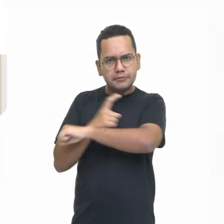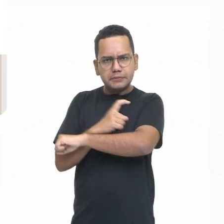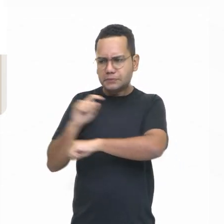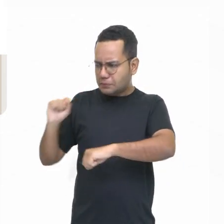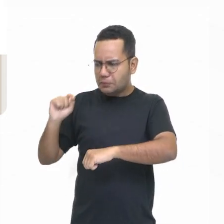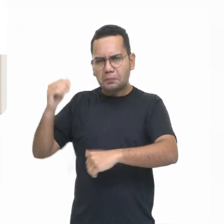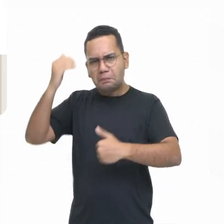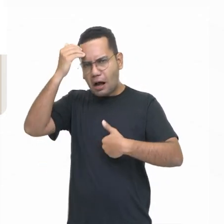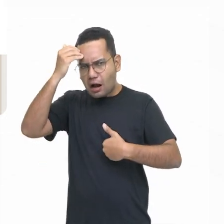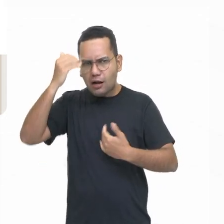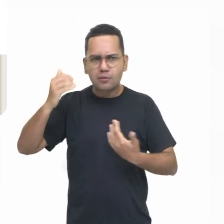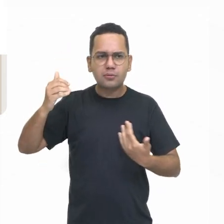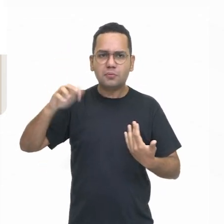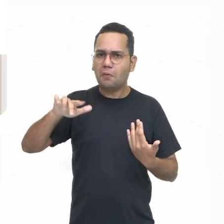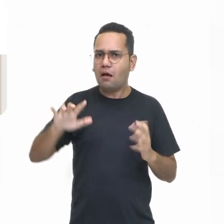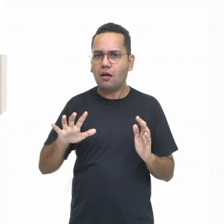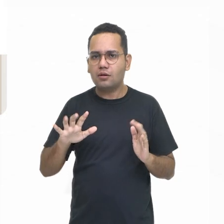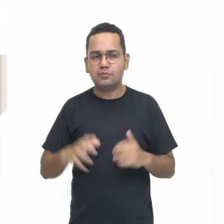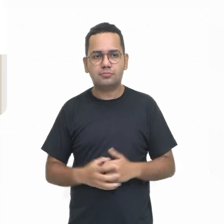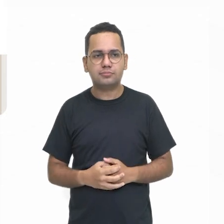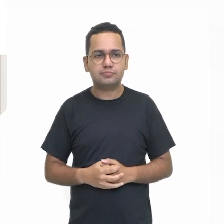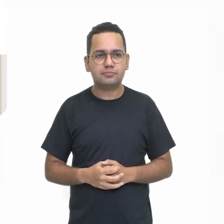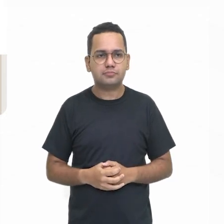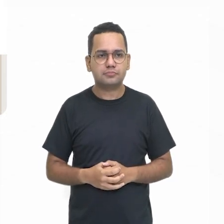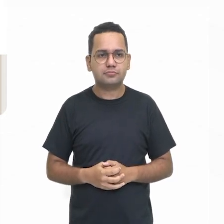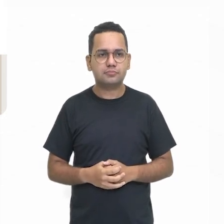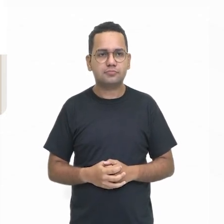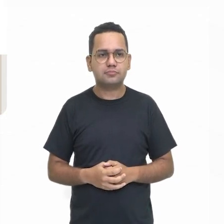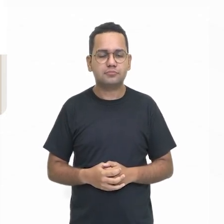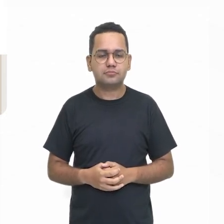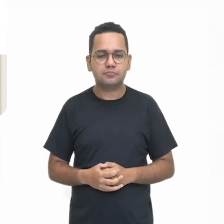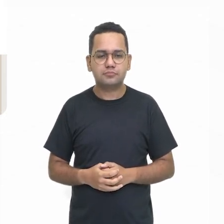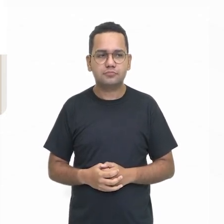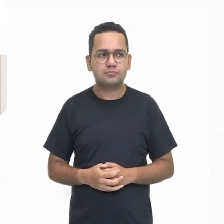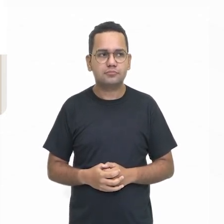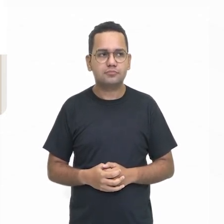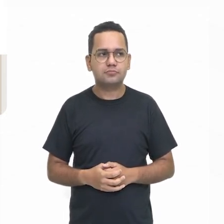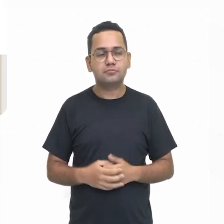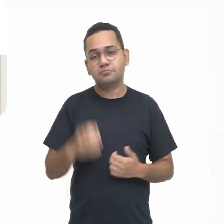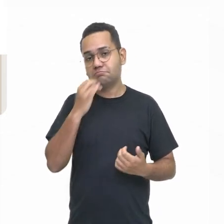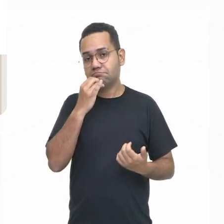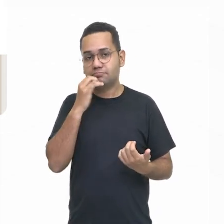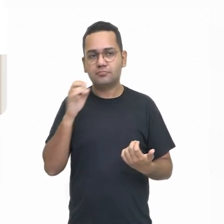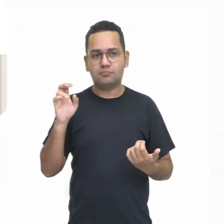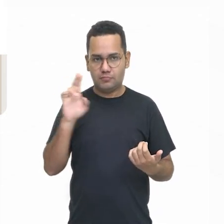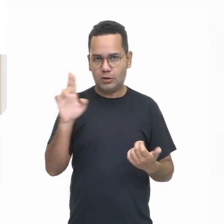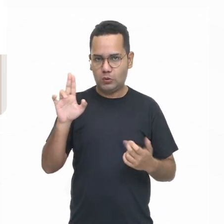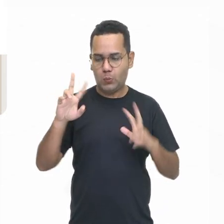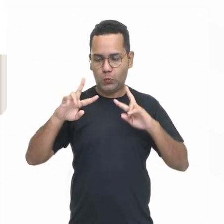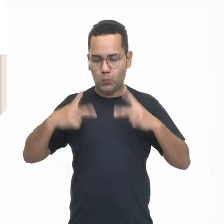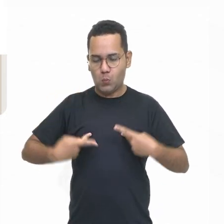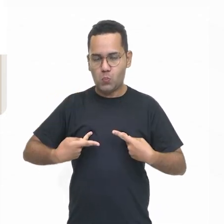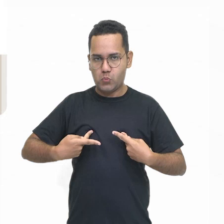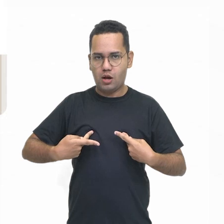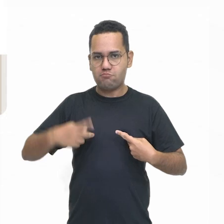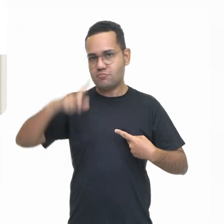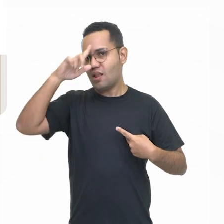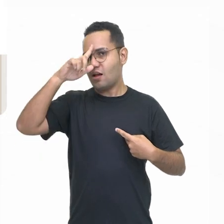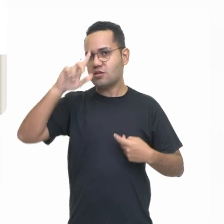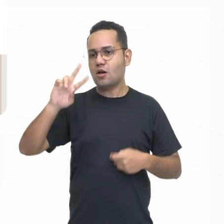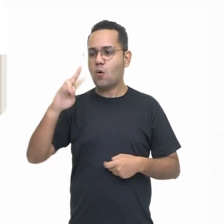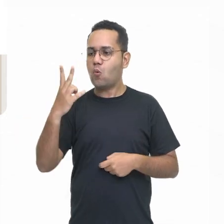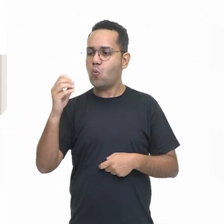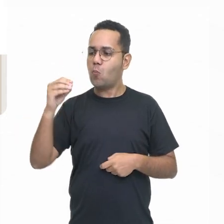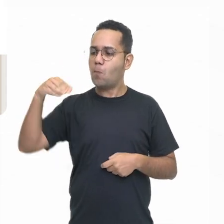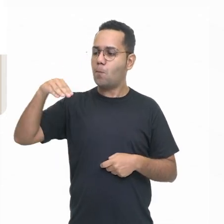queriam colocar o homem, né, o Homo sapiens, como é o nosso nome científico dos seres humanos,